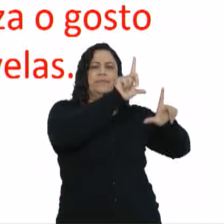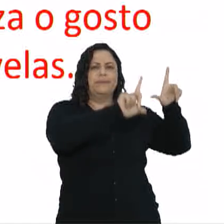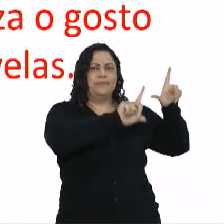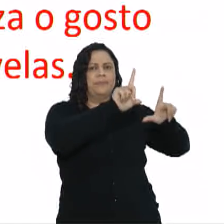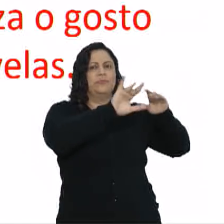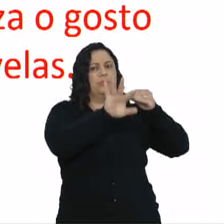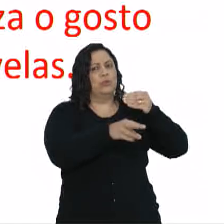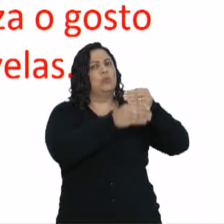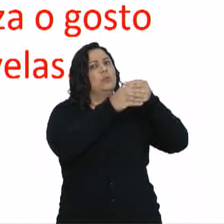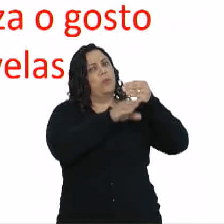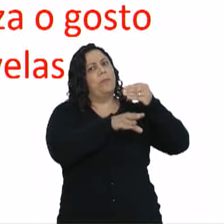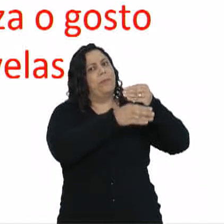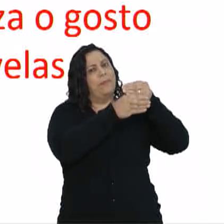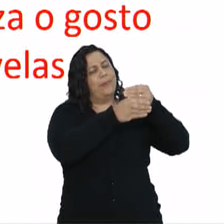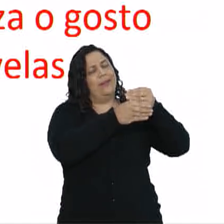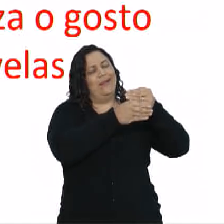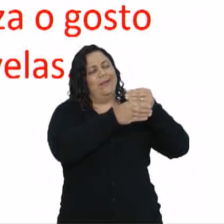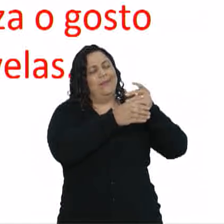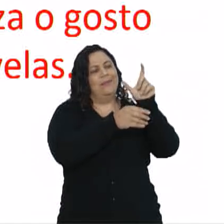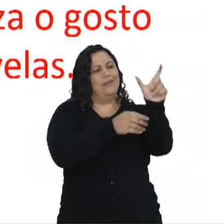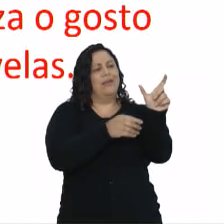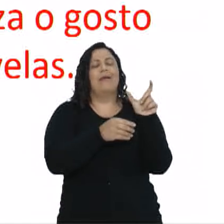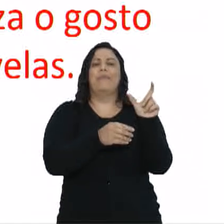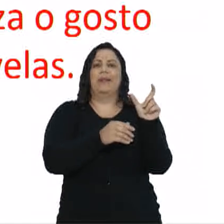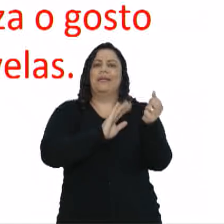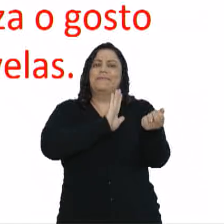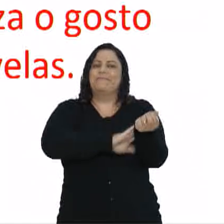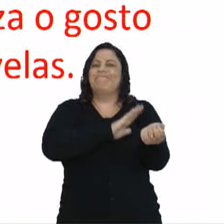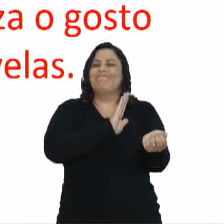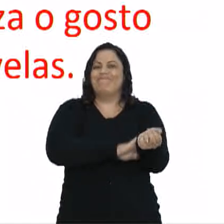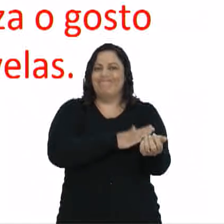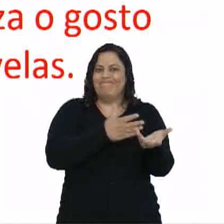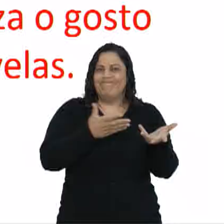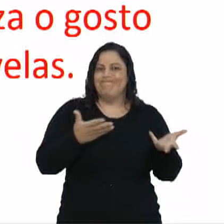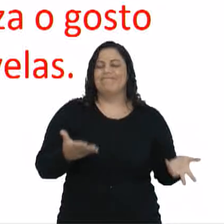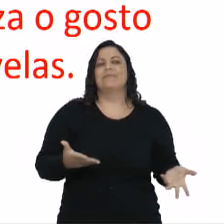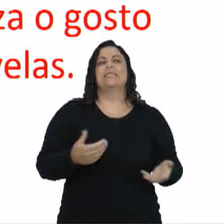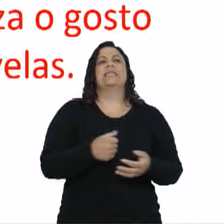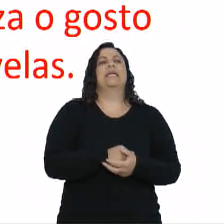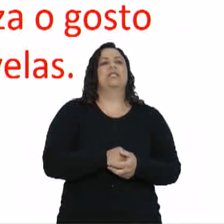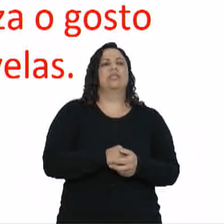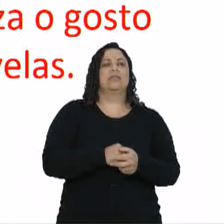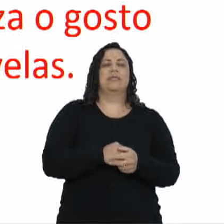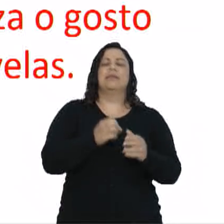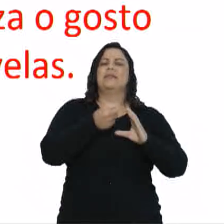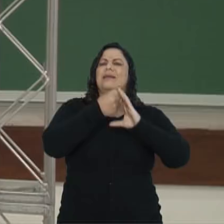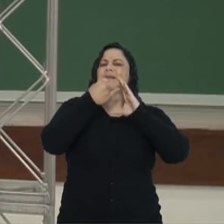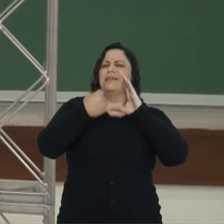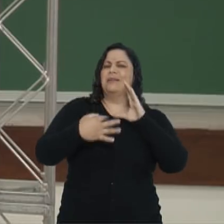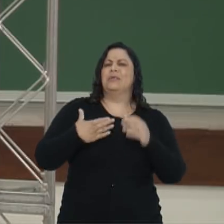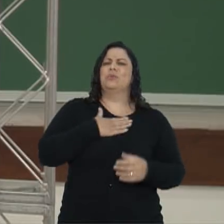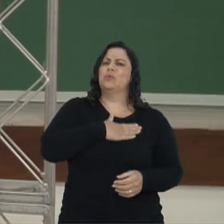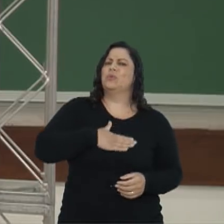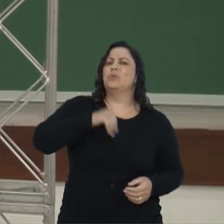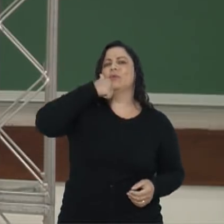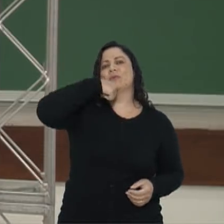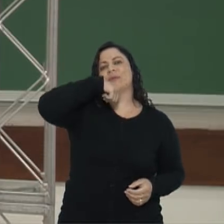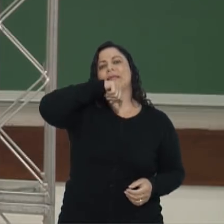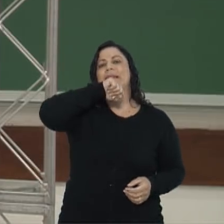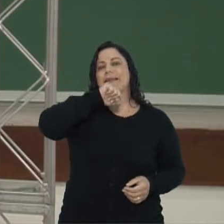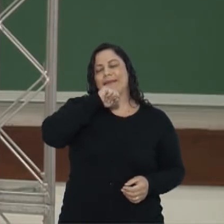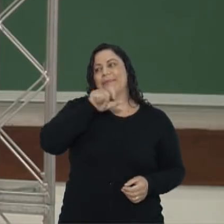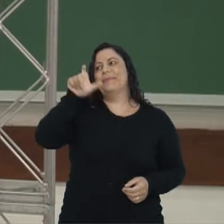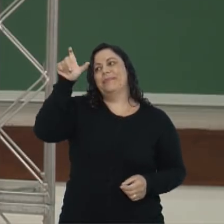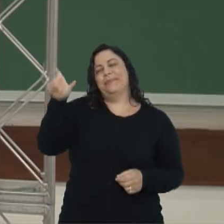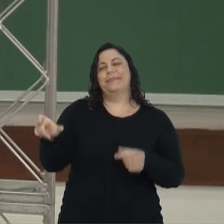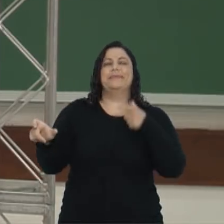completa o sentido da palavra fanática, que caracteriza o gosto excessivo da mãe do narrador por telenovelas, né? Então veja que às vezes o